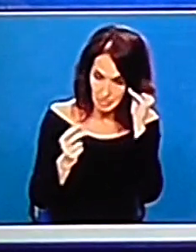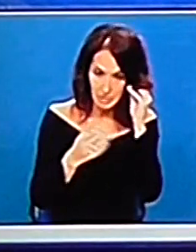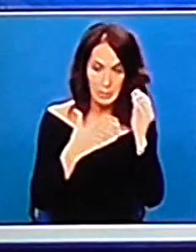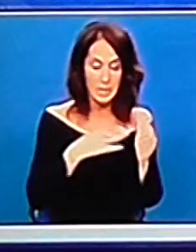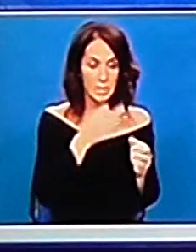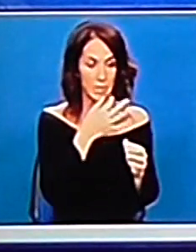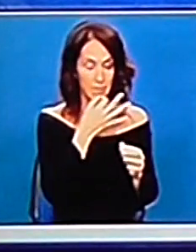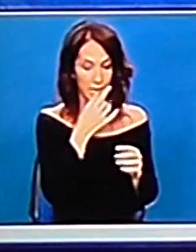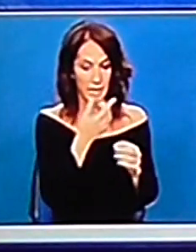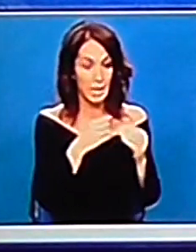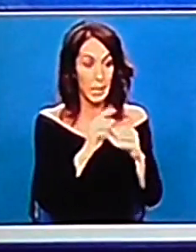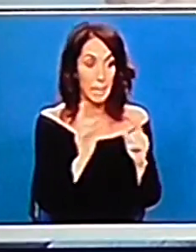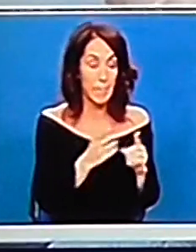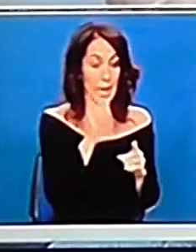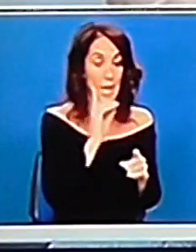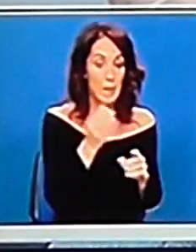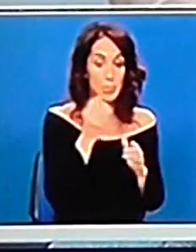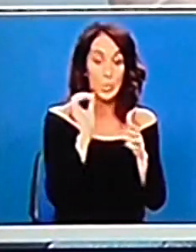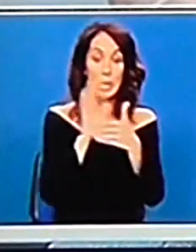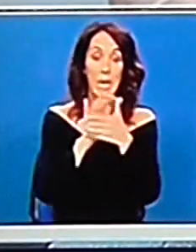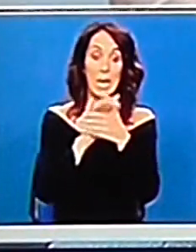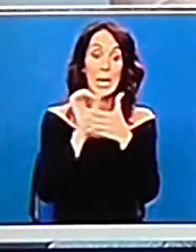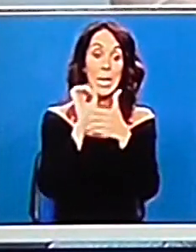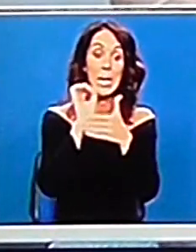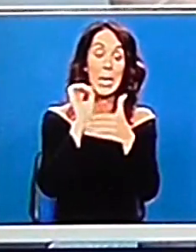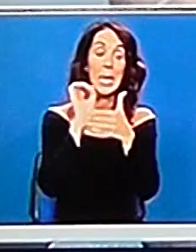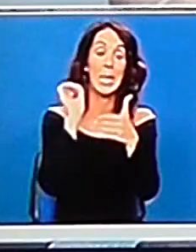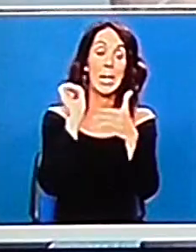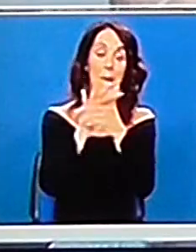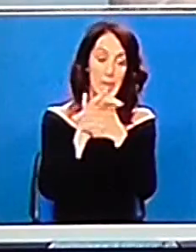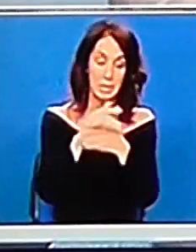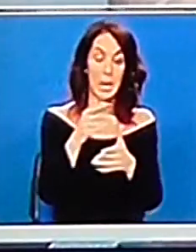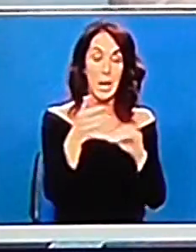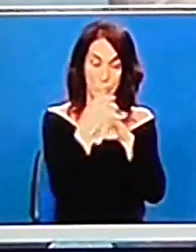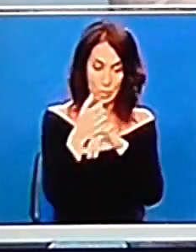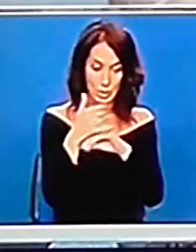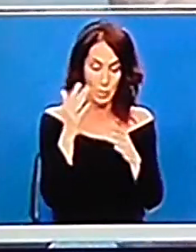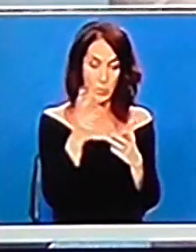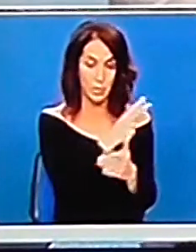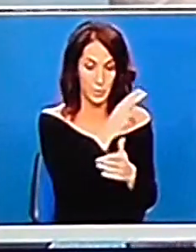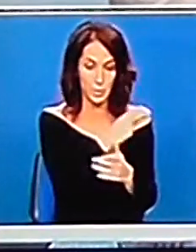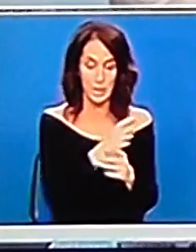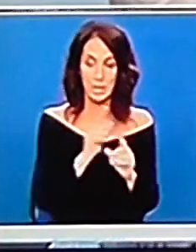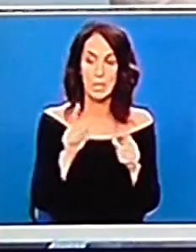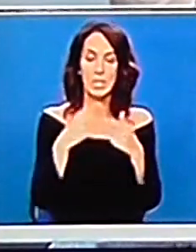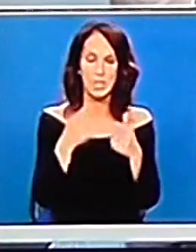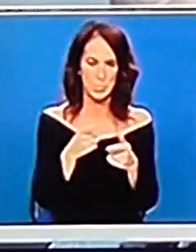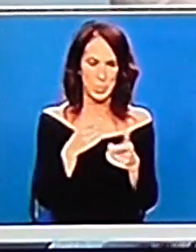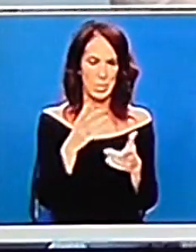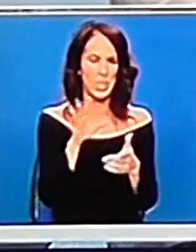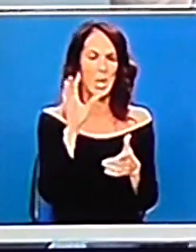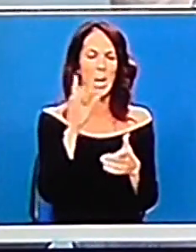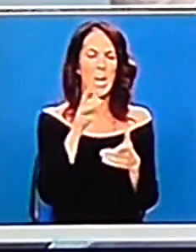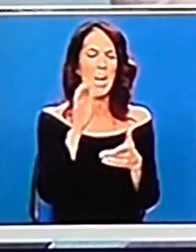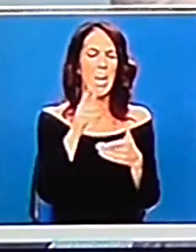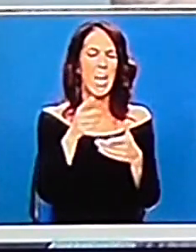que o japão enfrenta há anos enviou uma carta a fechar só querer me criei na inace só queria me carregaram zago comida usaram